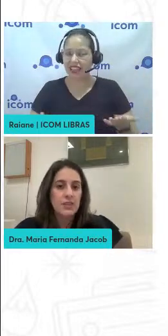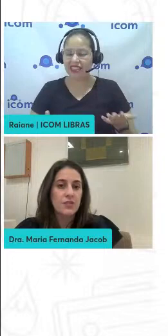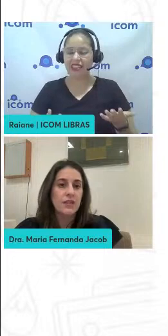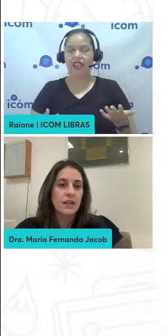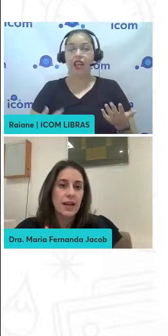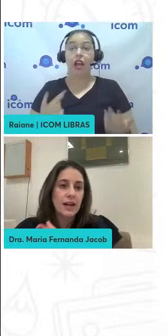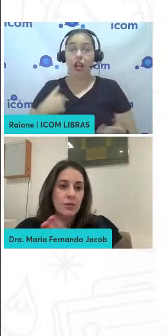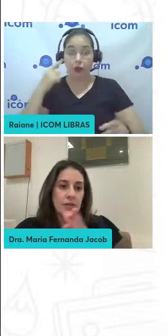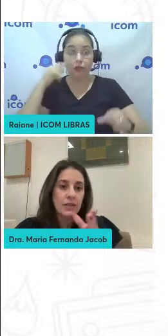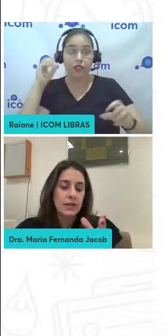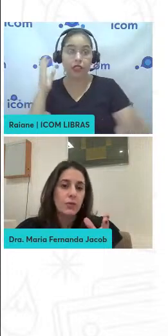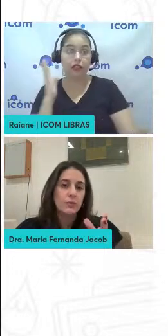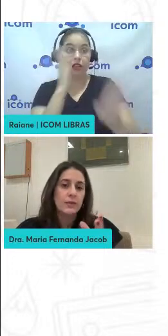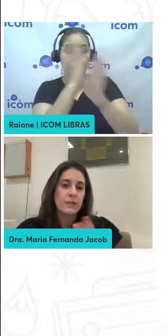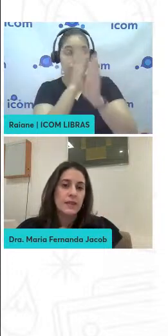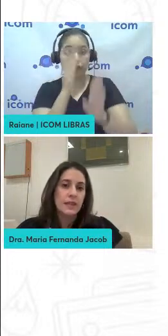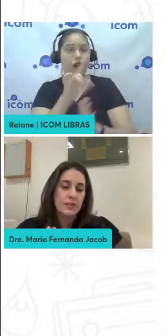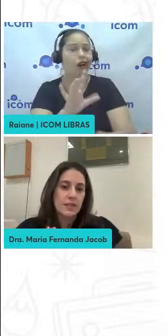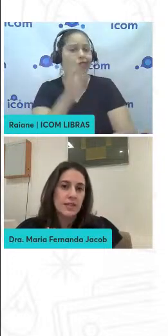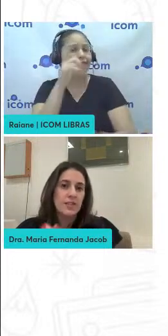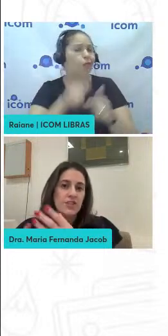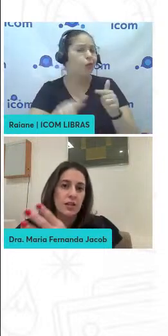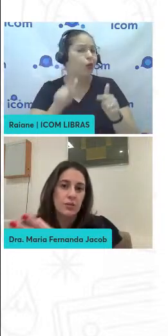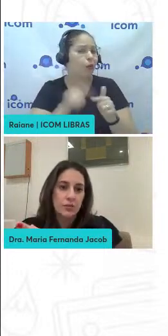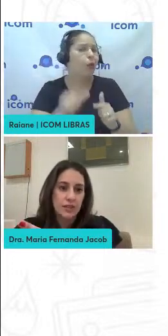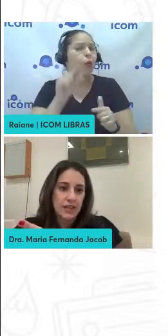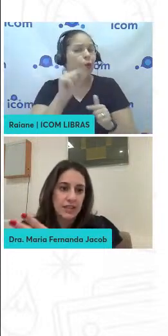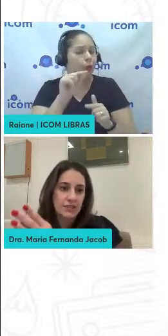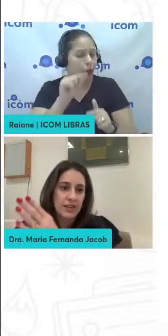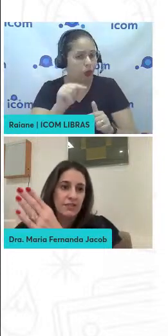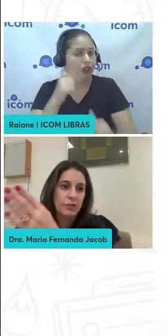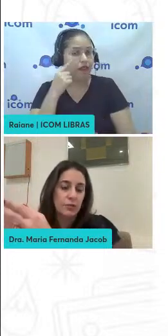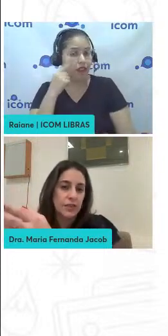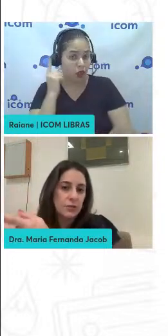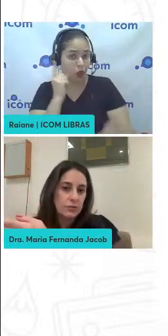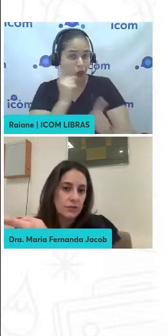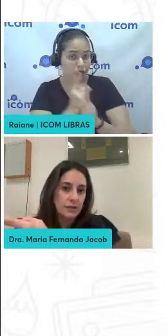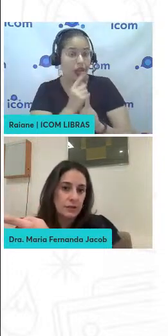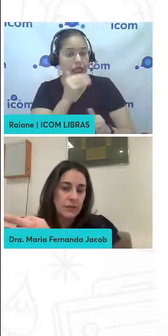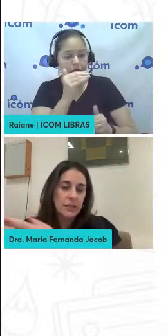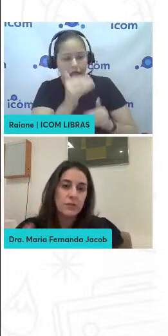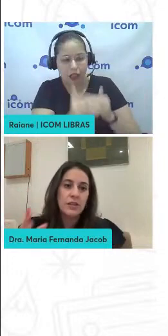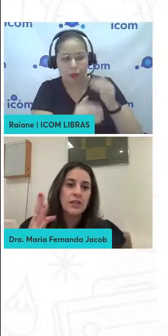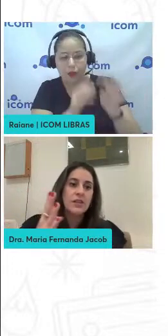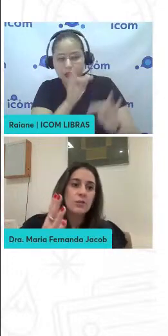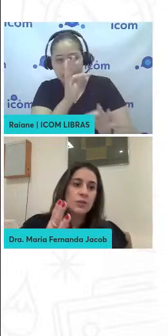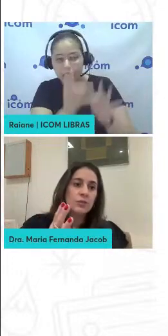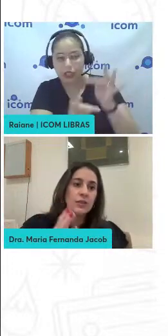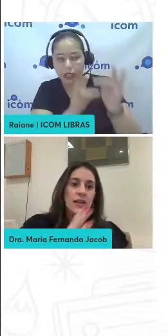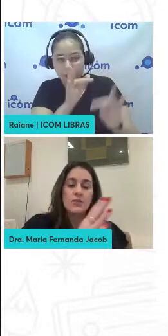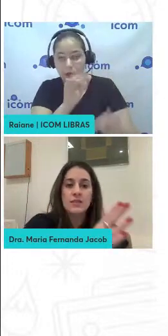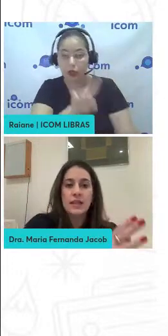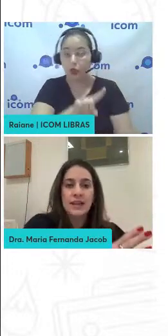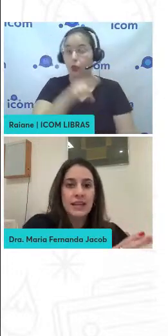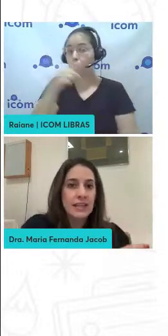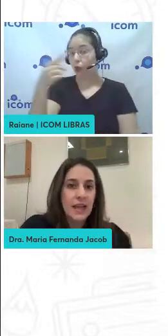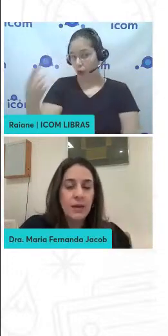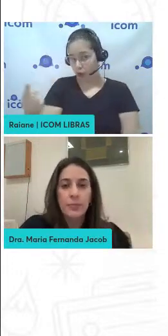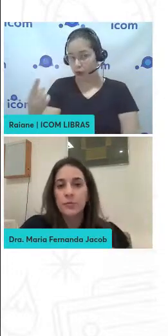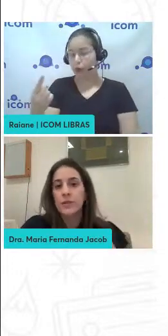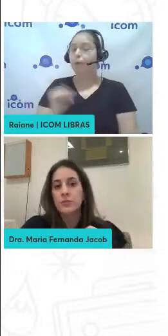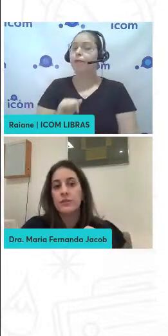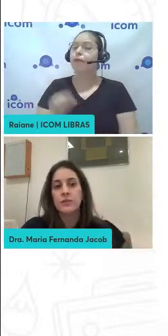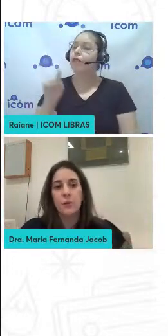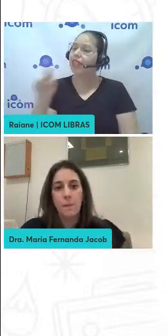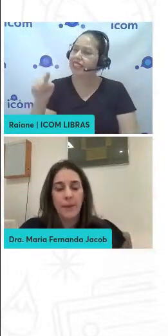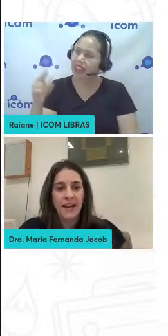que identificar o que está acontecendo nessa região e aí ele vai evoluir com o tratamento? E um outro caso, será que é